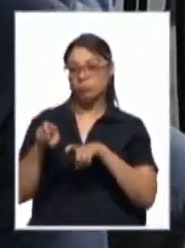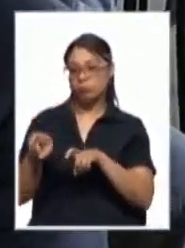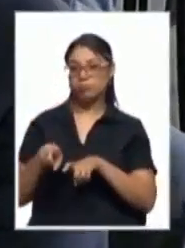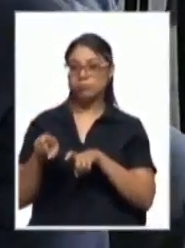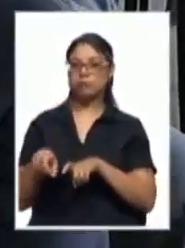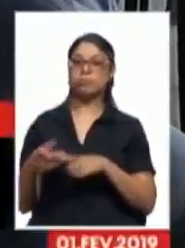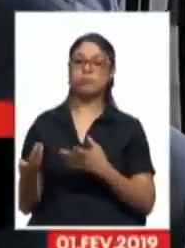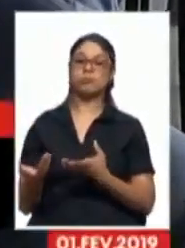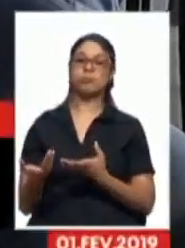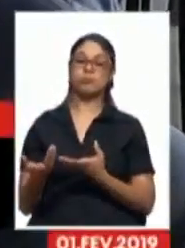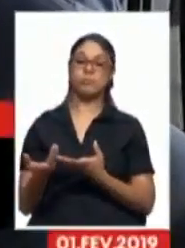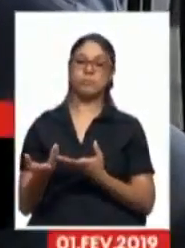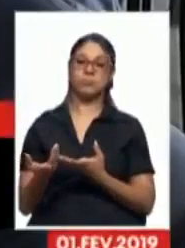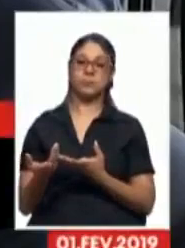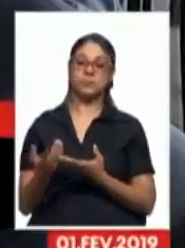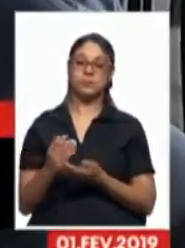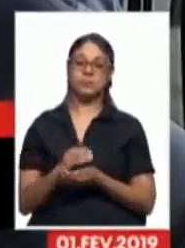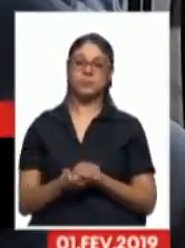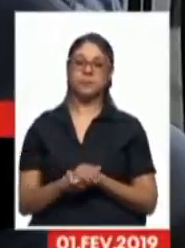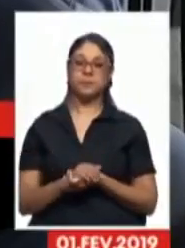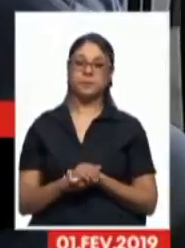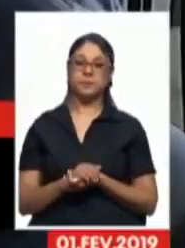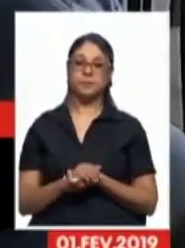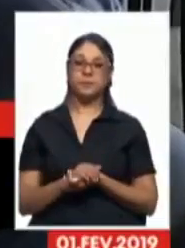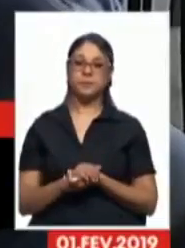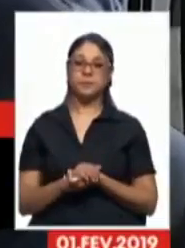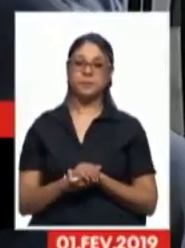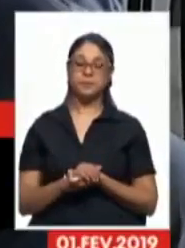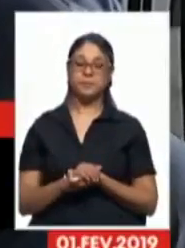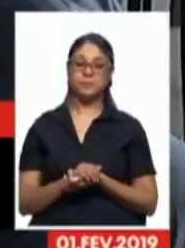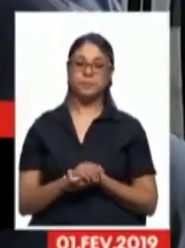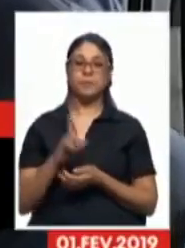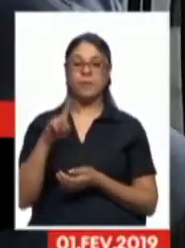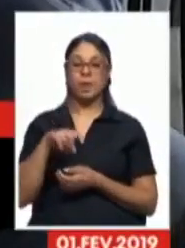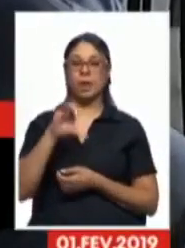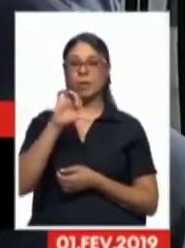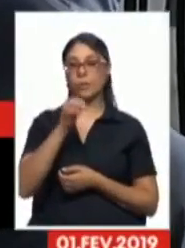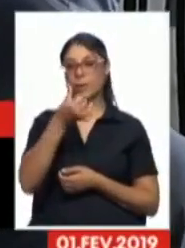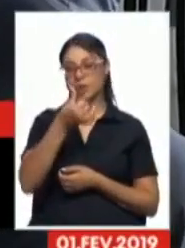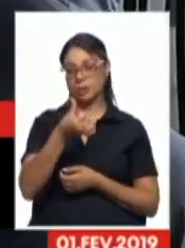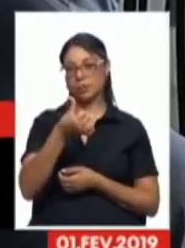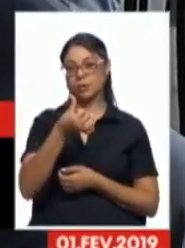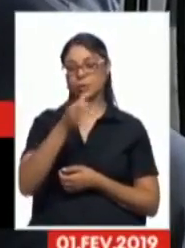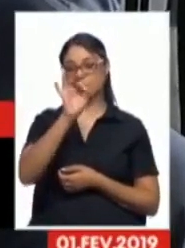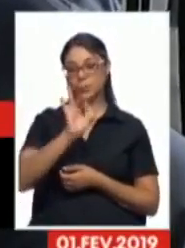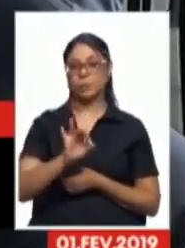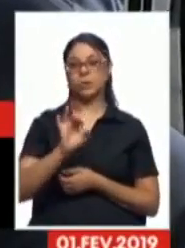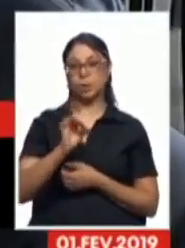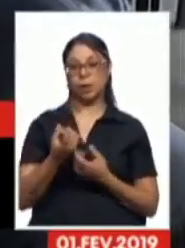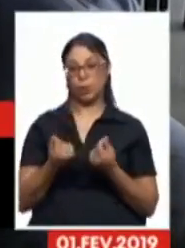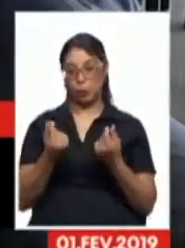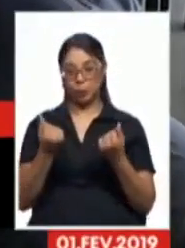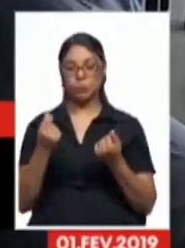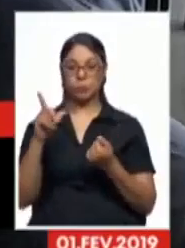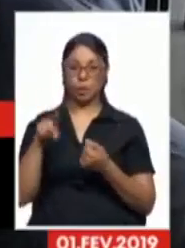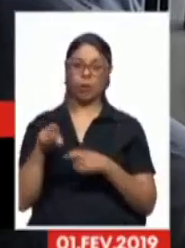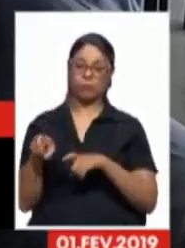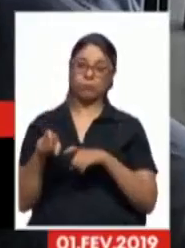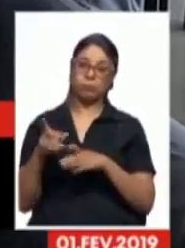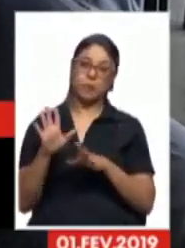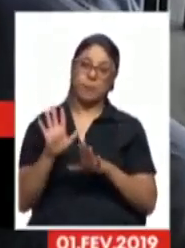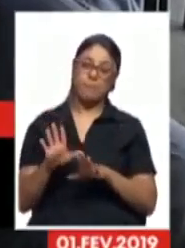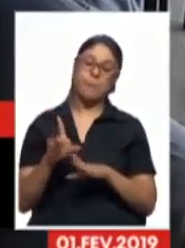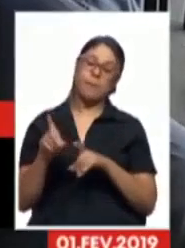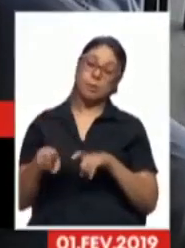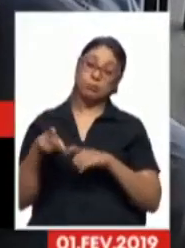agronegócio tem uma praticamente corresponde a 96% da economia do município. Embora o agronegócio